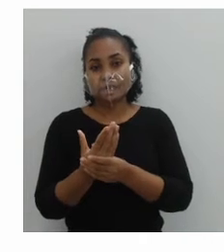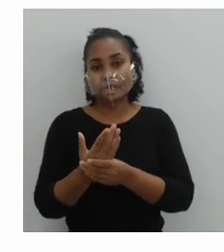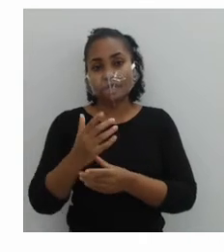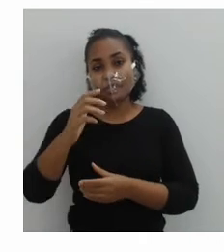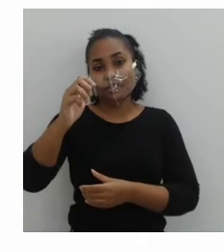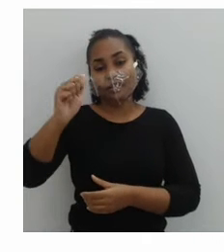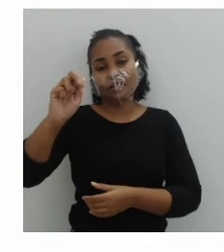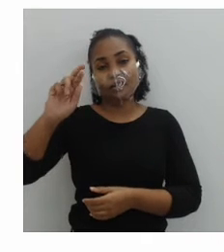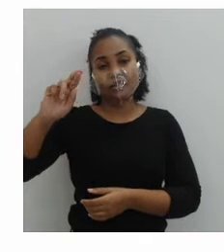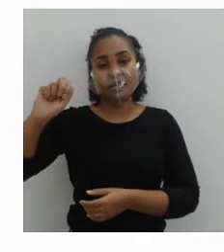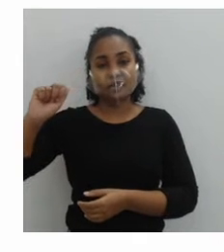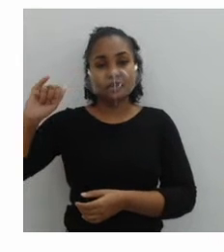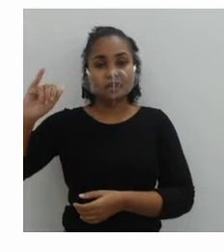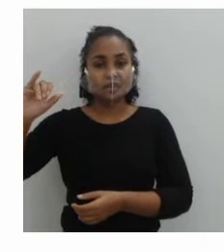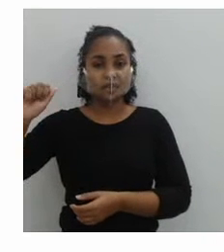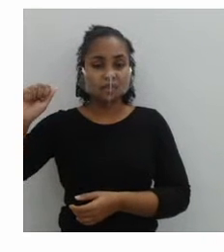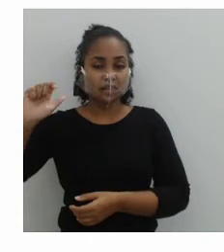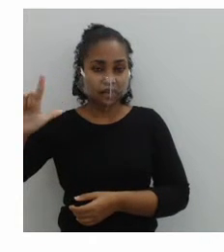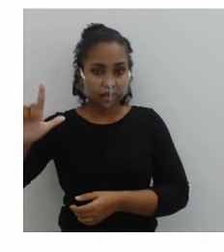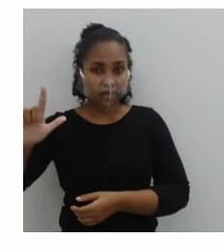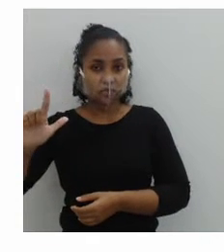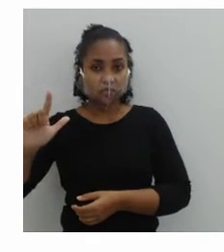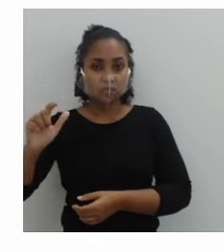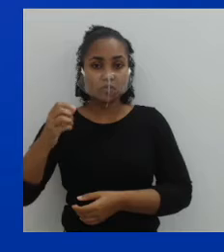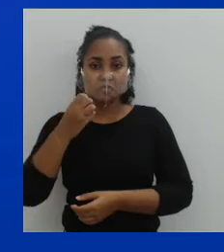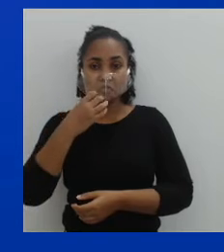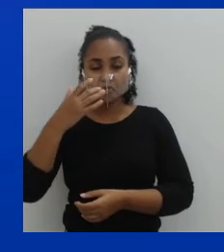Jesus. O Arraial do Bom Jesus